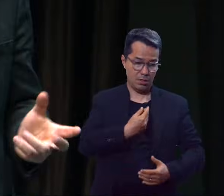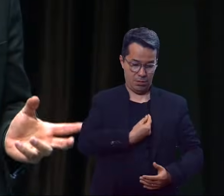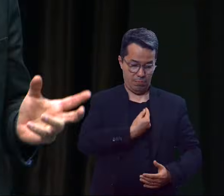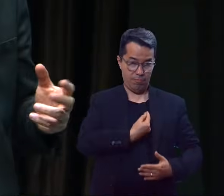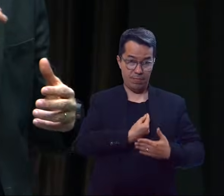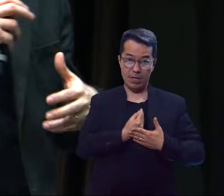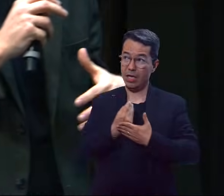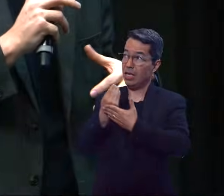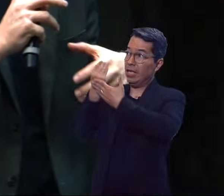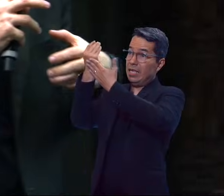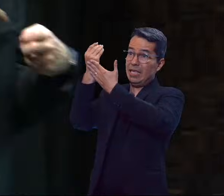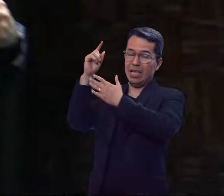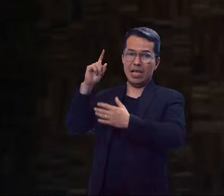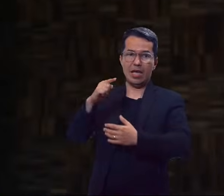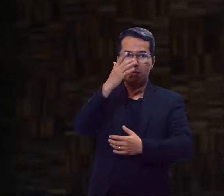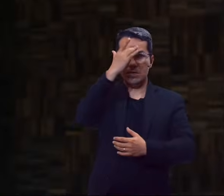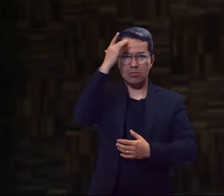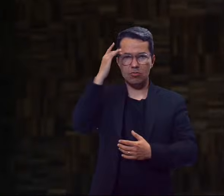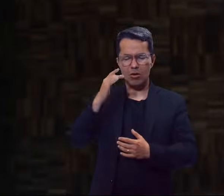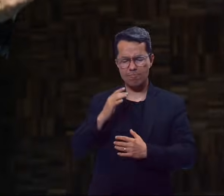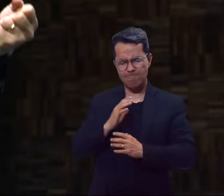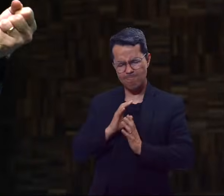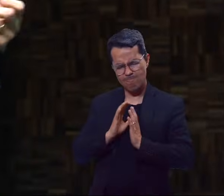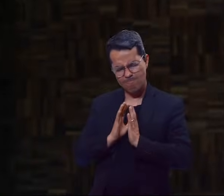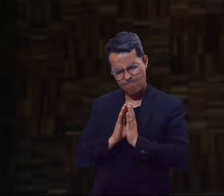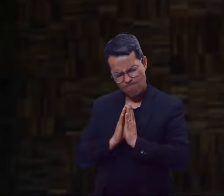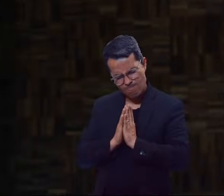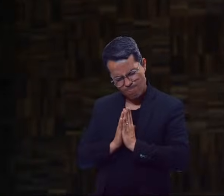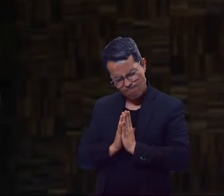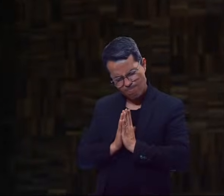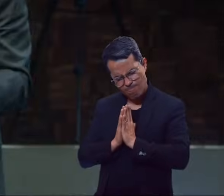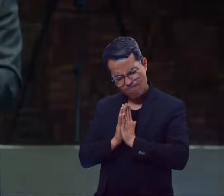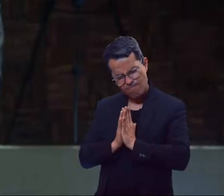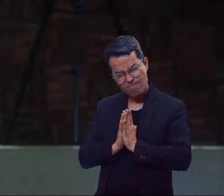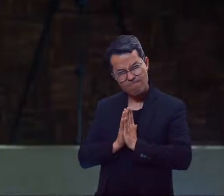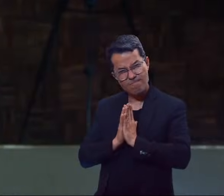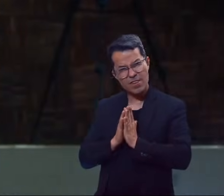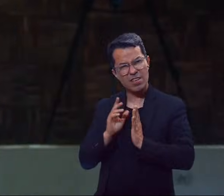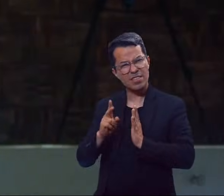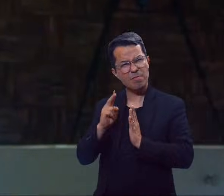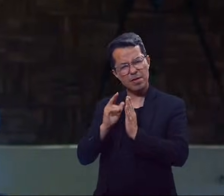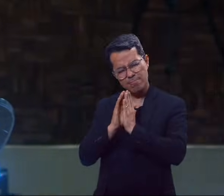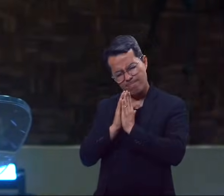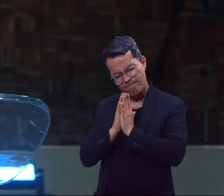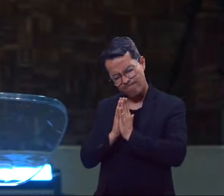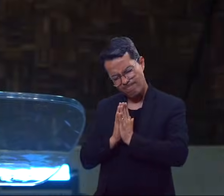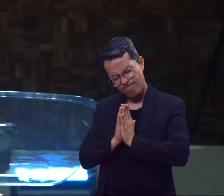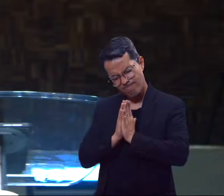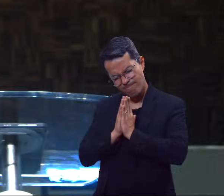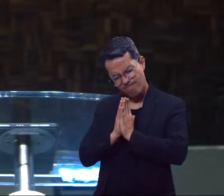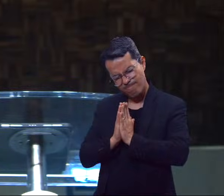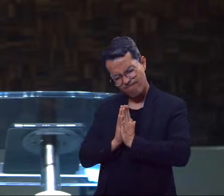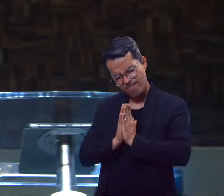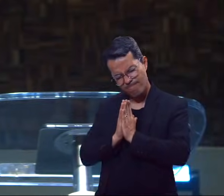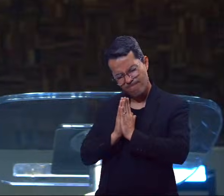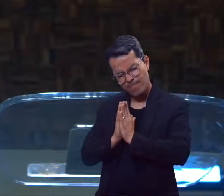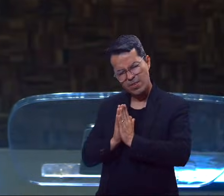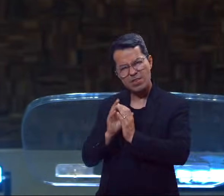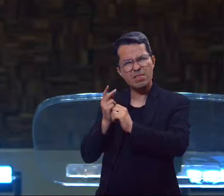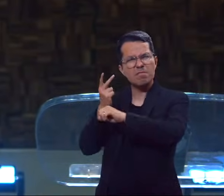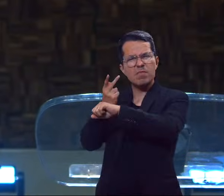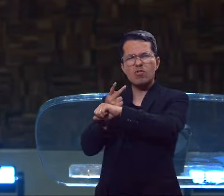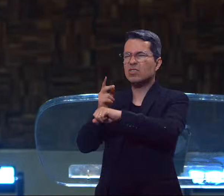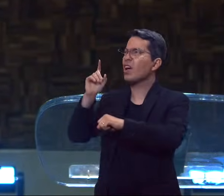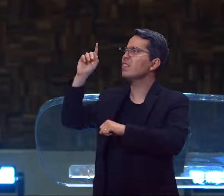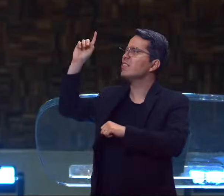piedoso, tá? Tem a ver com devoção. Ele está dizendo que o líder ele tem que ser alguém que busca